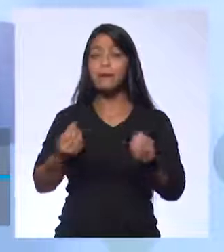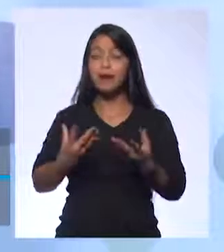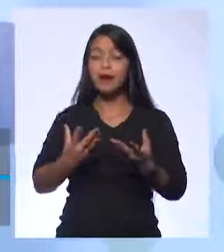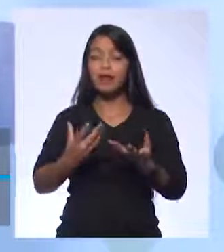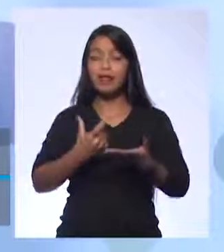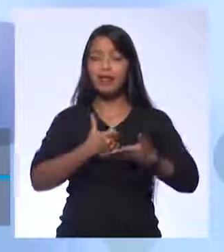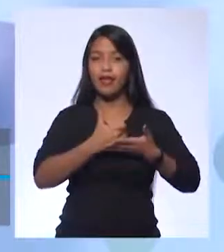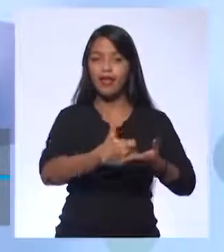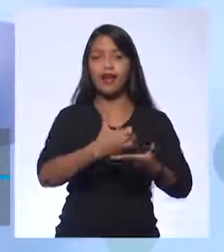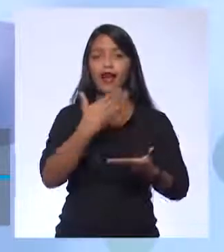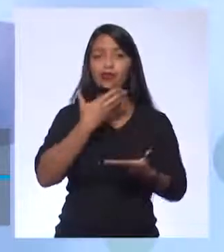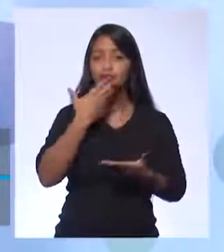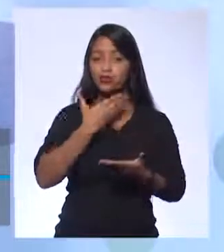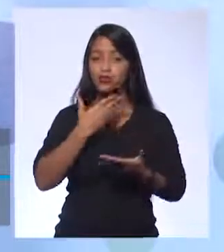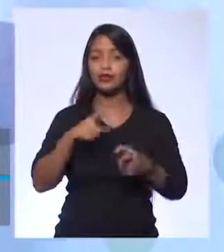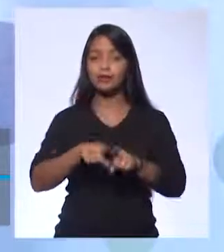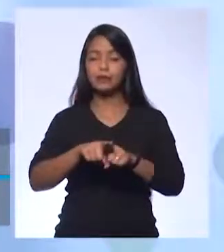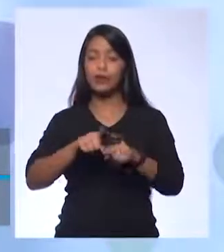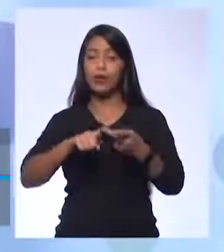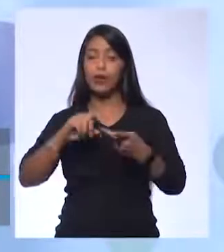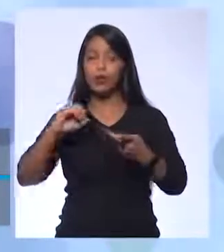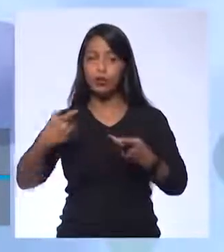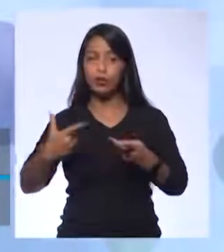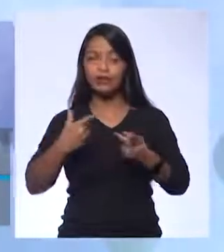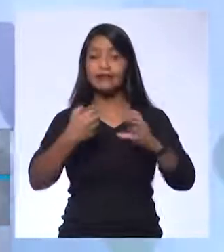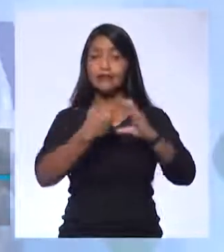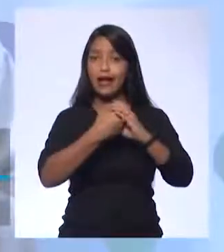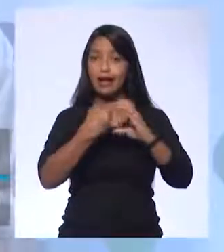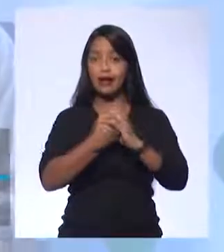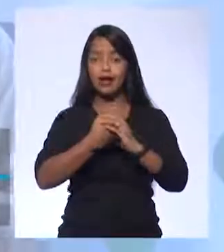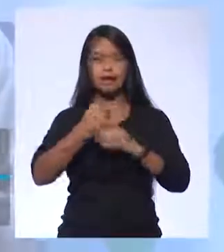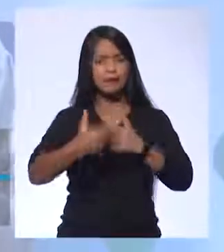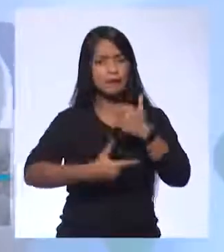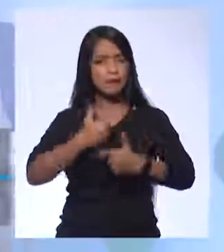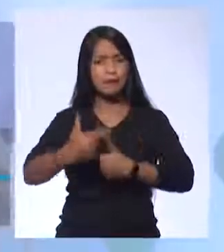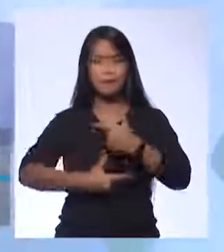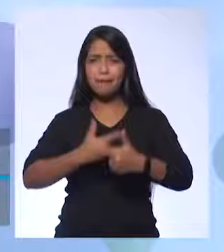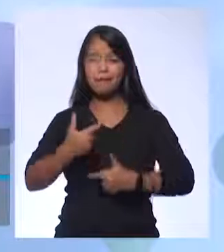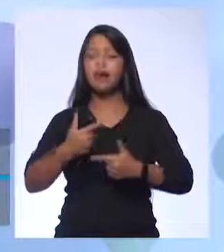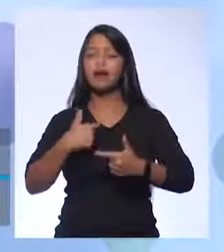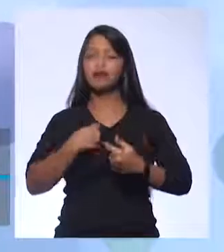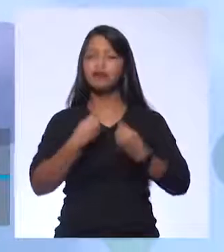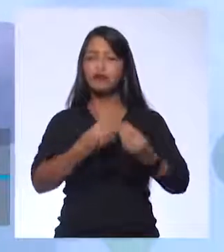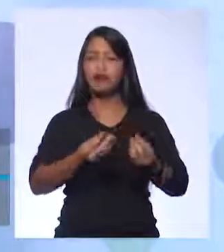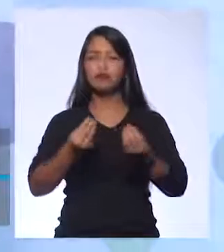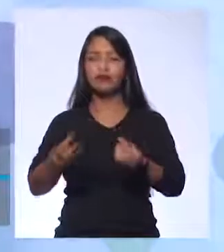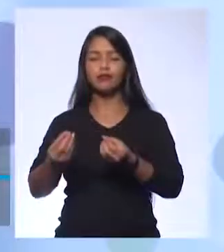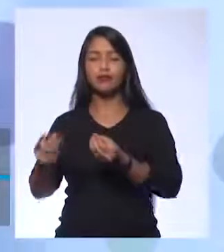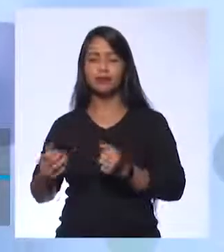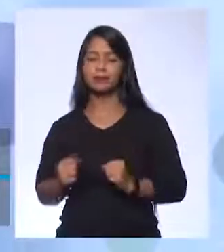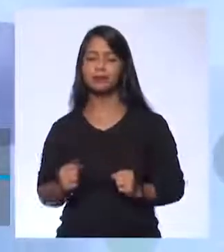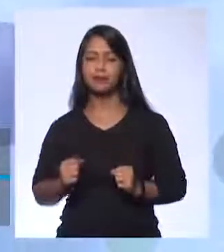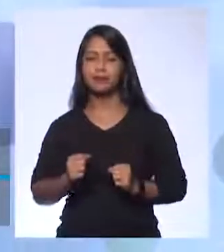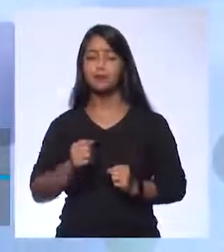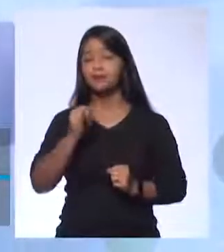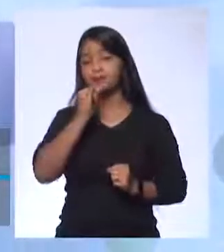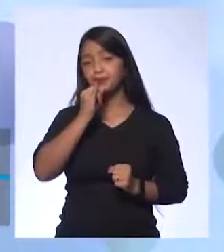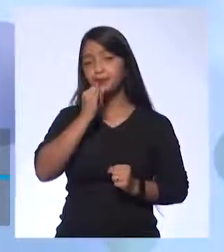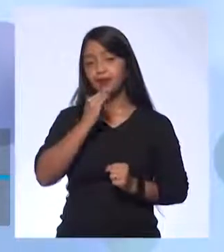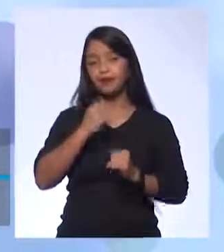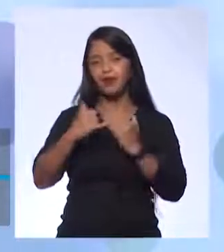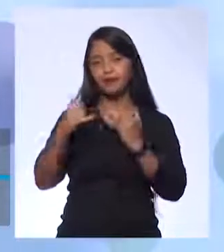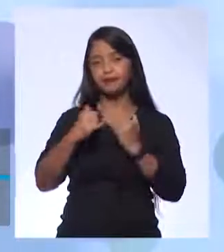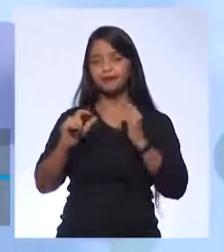açúcar e oxigênio para todas as células que estão trabalhando duro ali, tá bom? É como se, de repente, né, o pessoal saiu